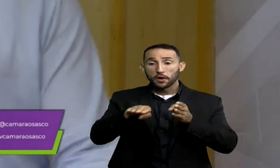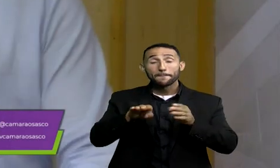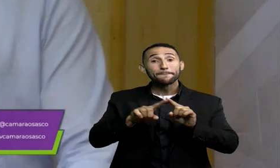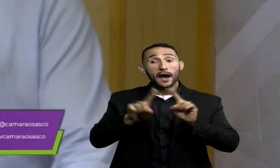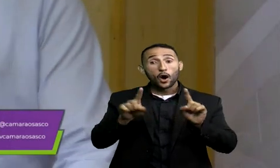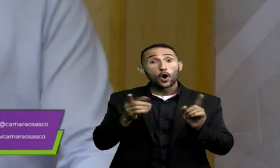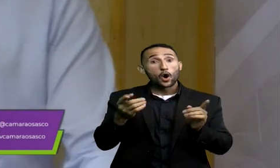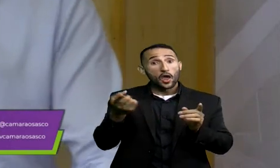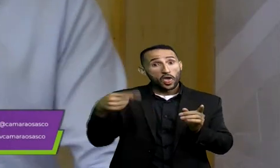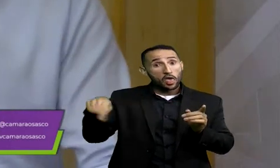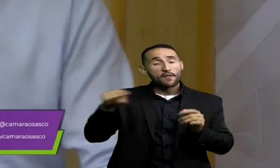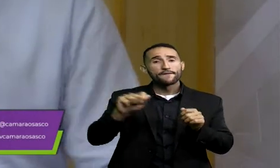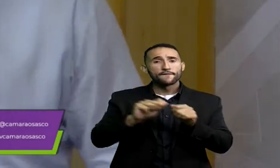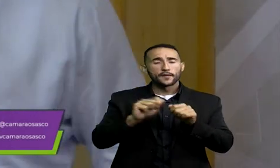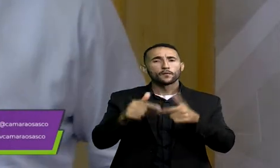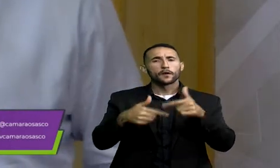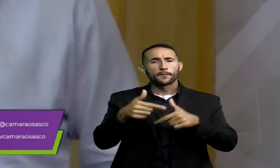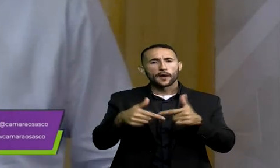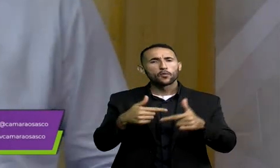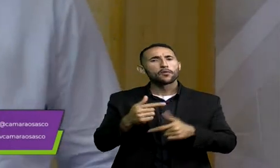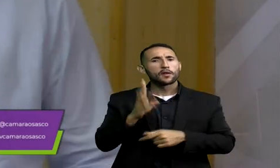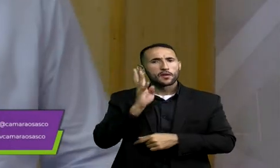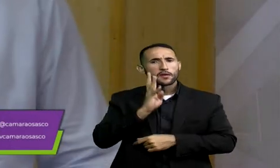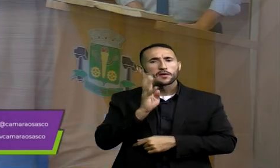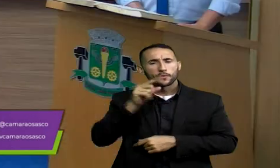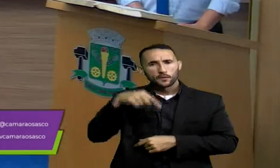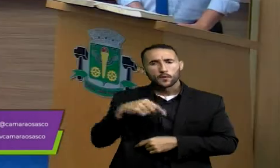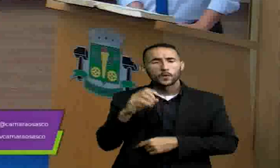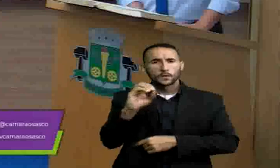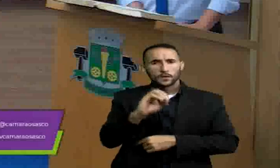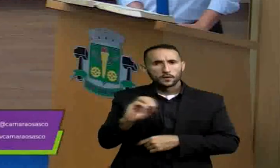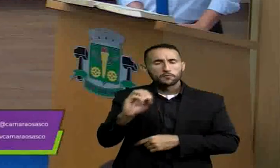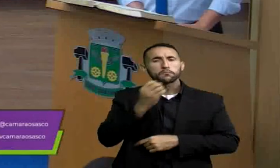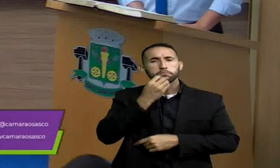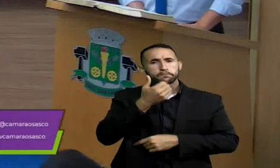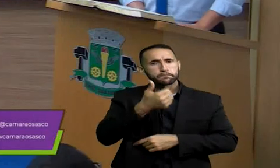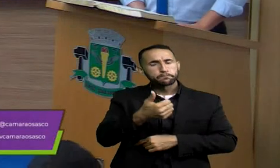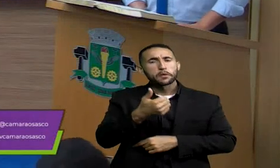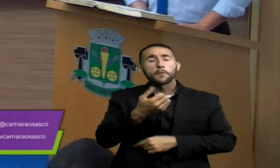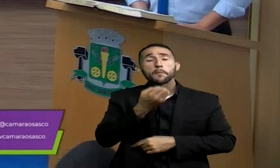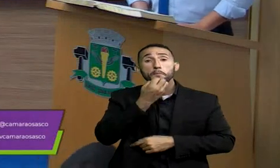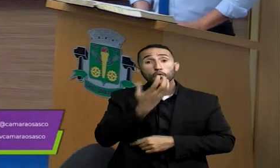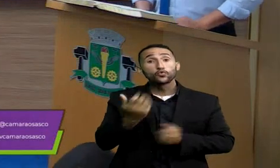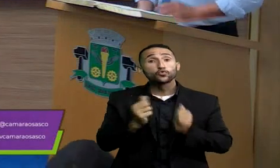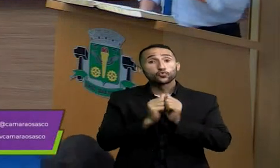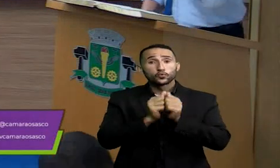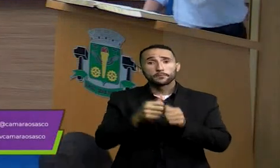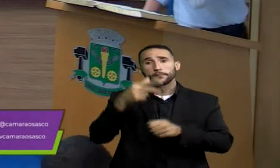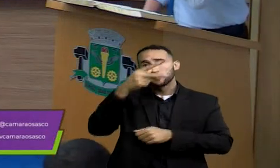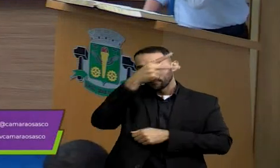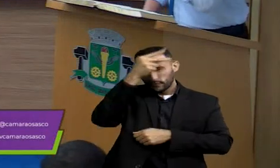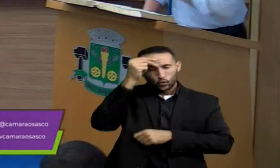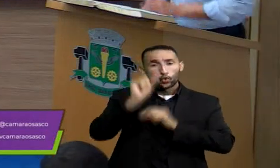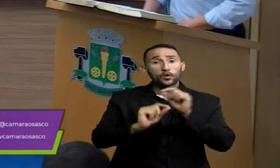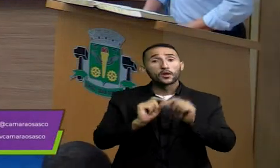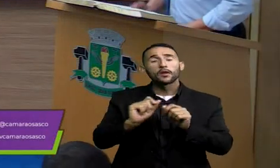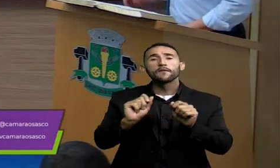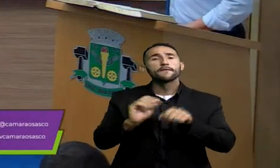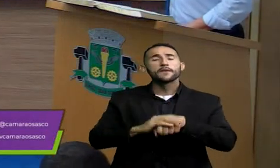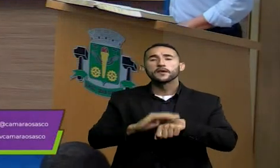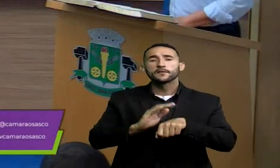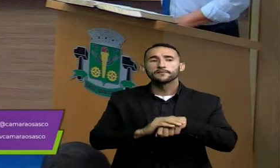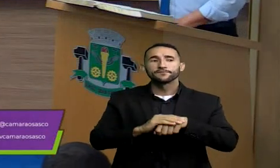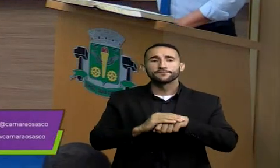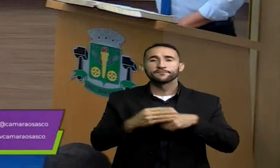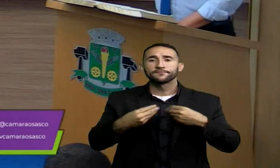aqui em parceria com a cidade de Osasco com a prefeitura Vereador Josias estava lá presente também né instalando gratuitamente